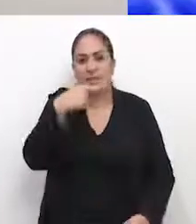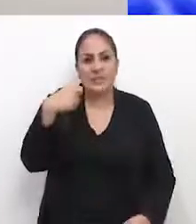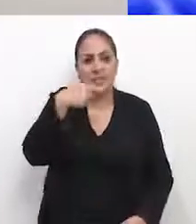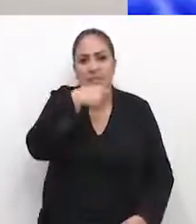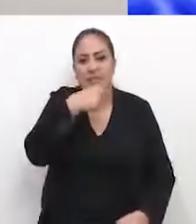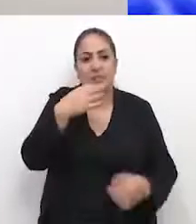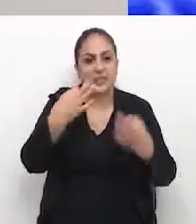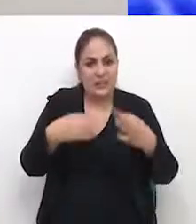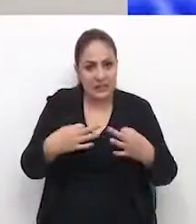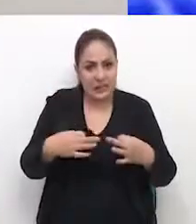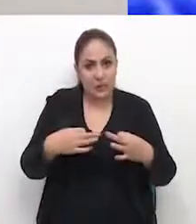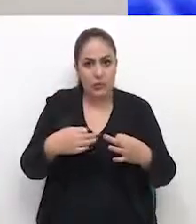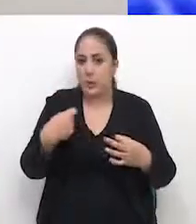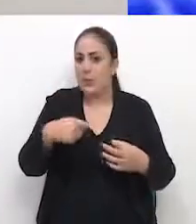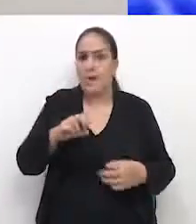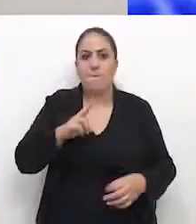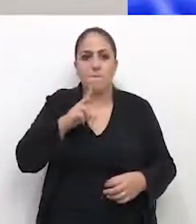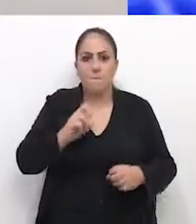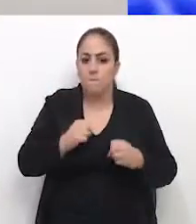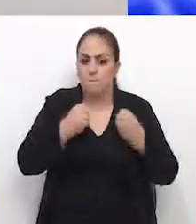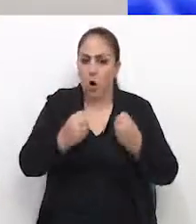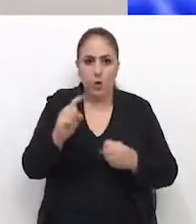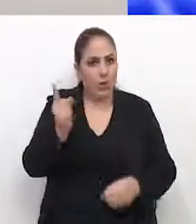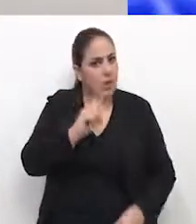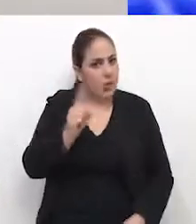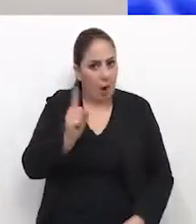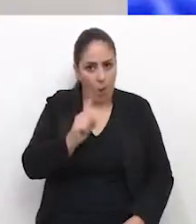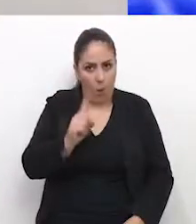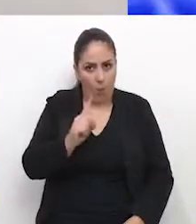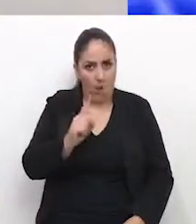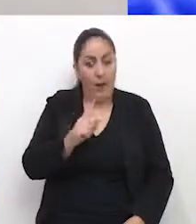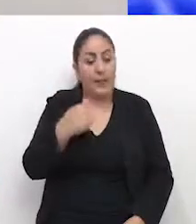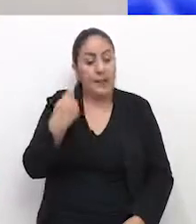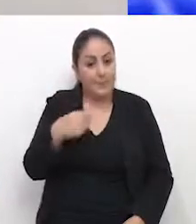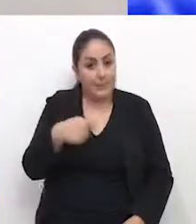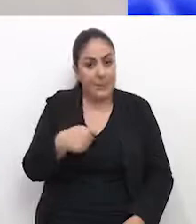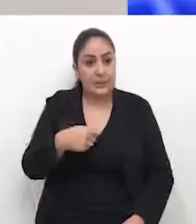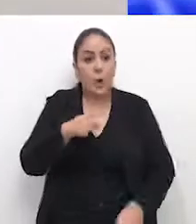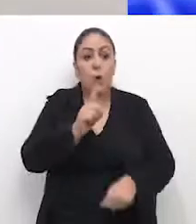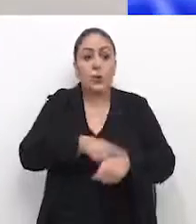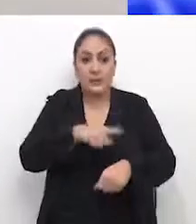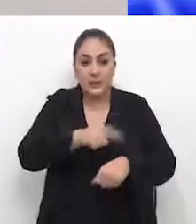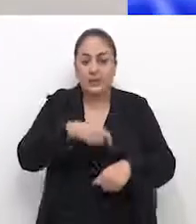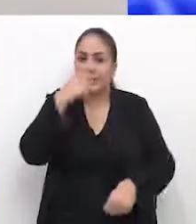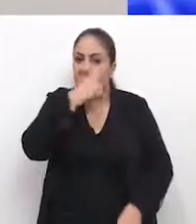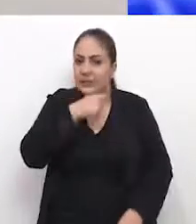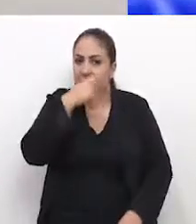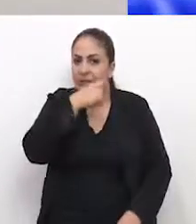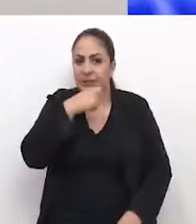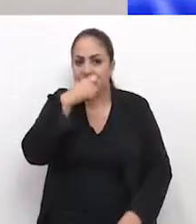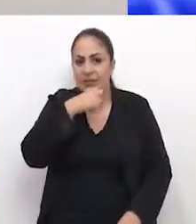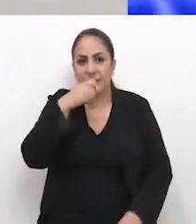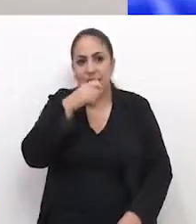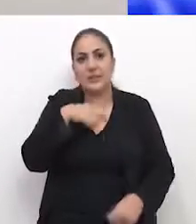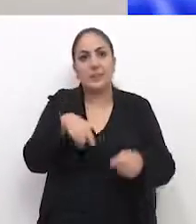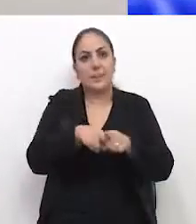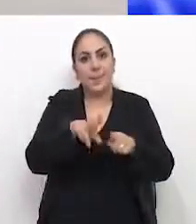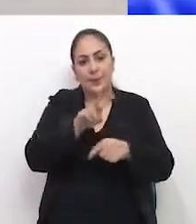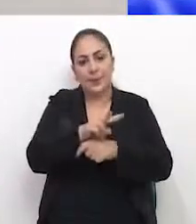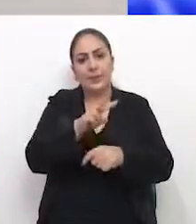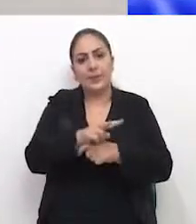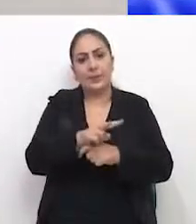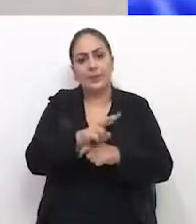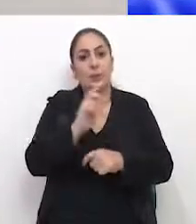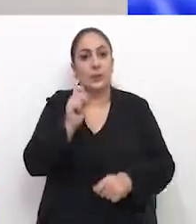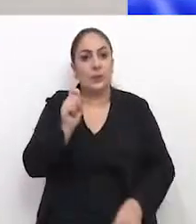escovação efetiva não necessita de força, ela se torna efetiva pelo tempo que é dispendido e